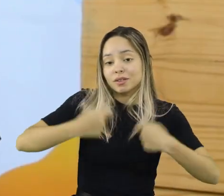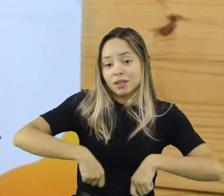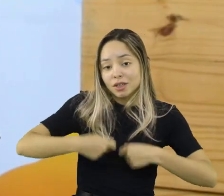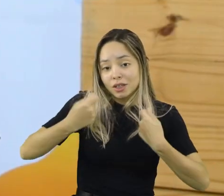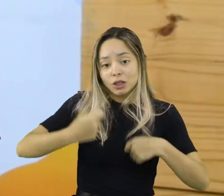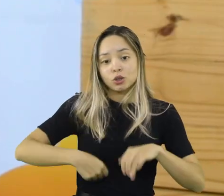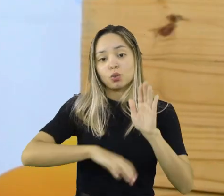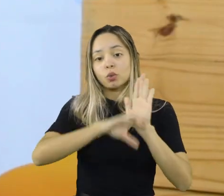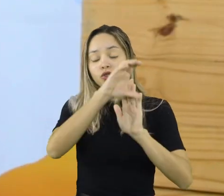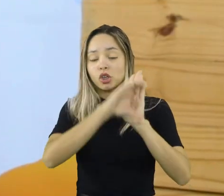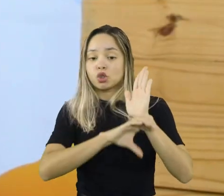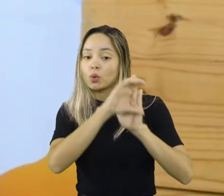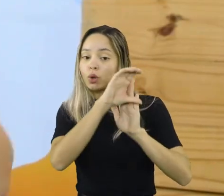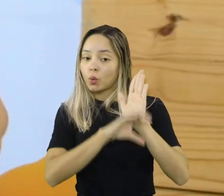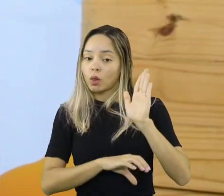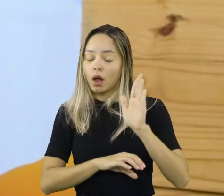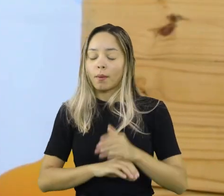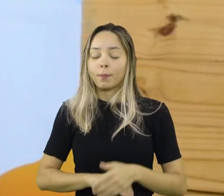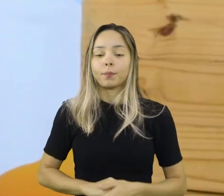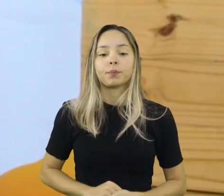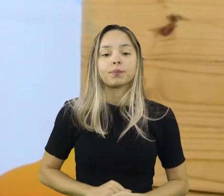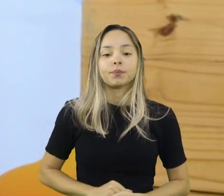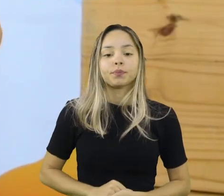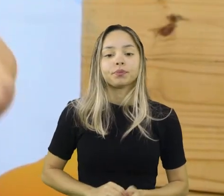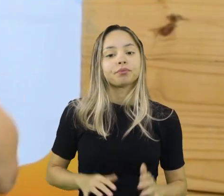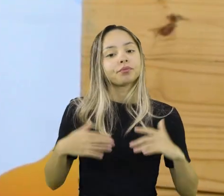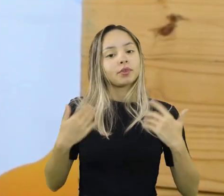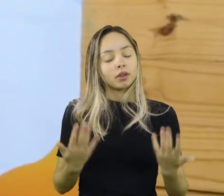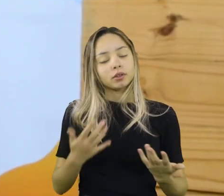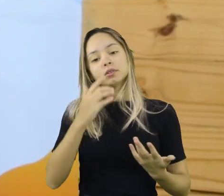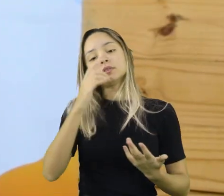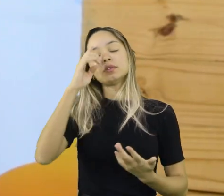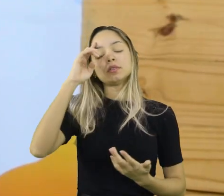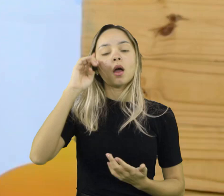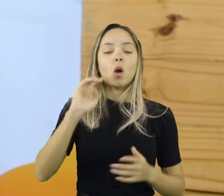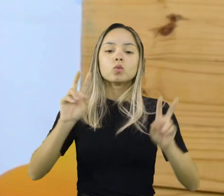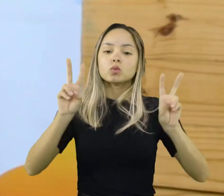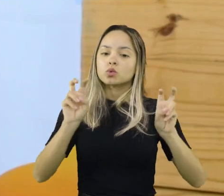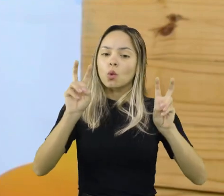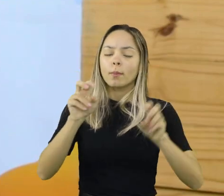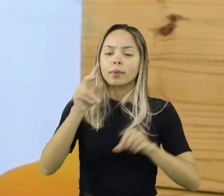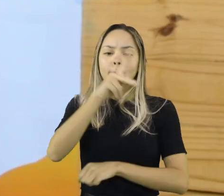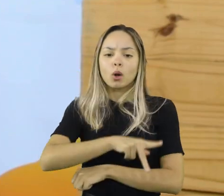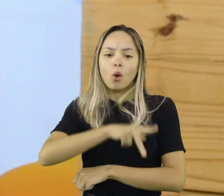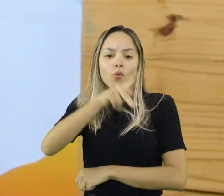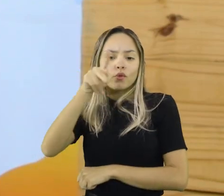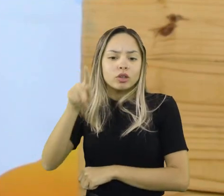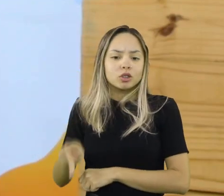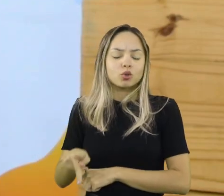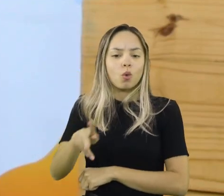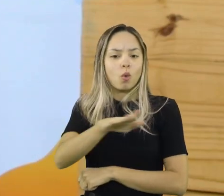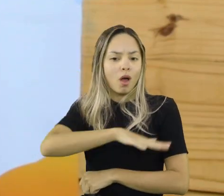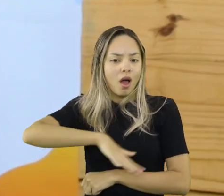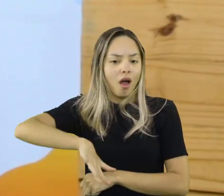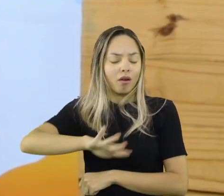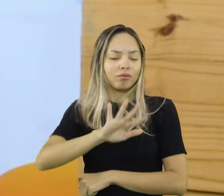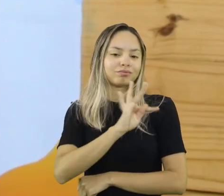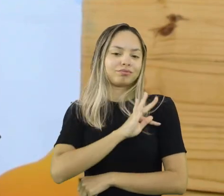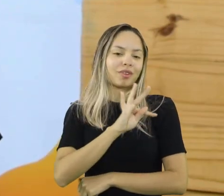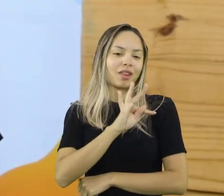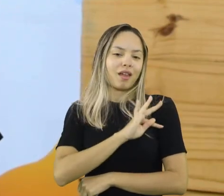estágio curricular. E aí eu chamo a atenção para a questão da atuação do professor em